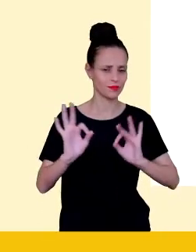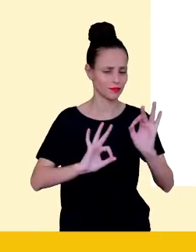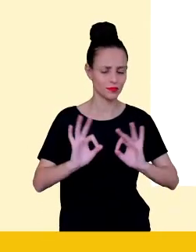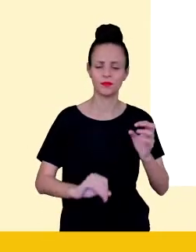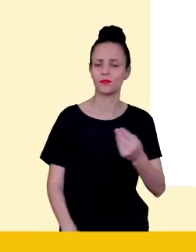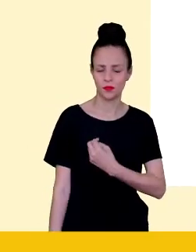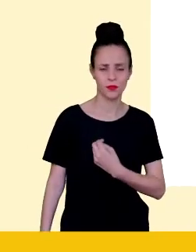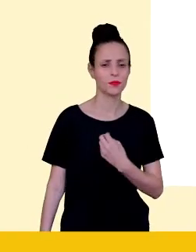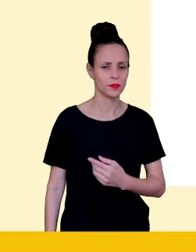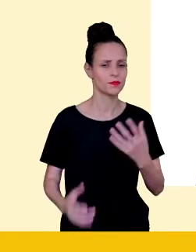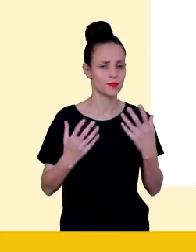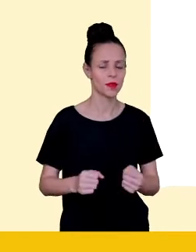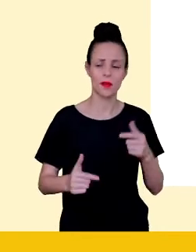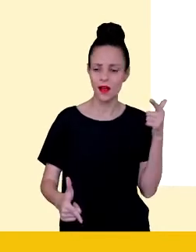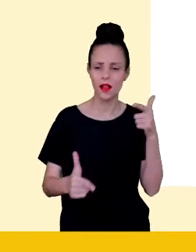para